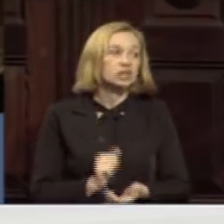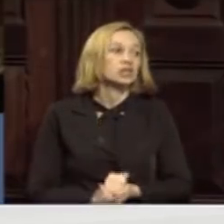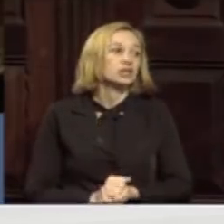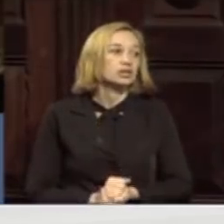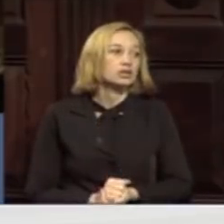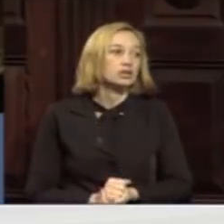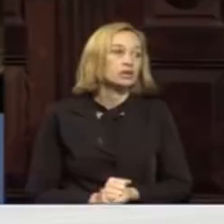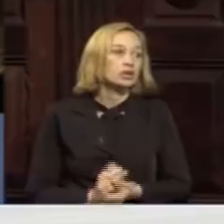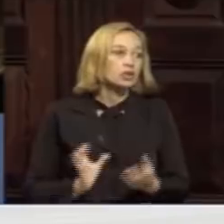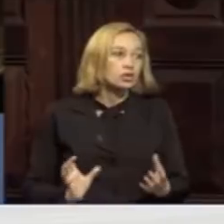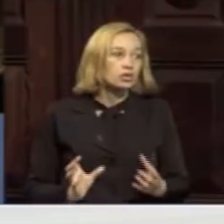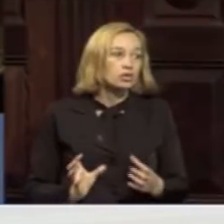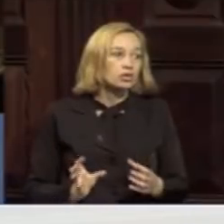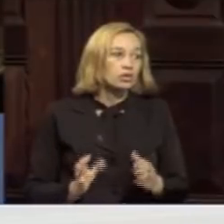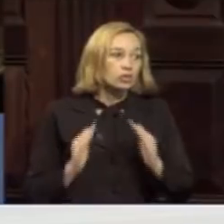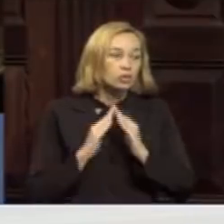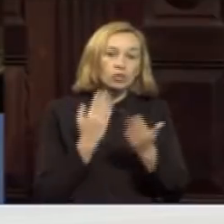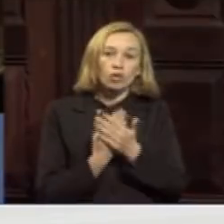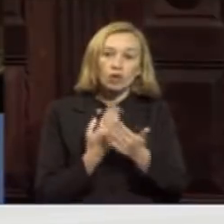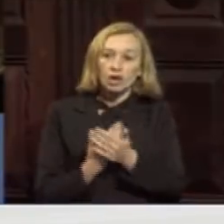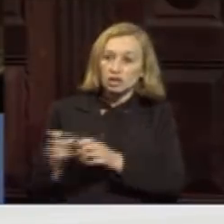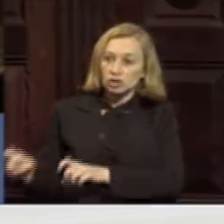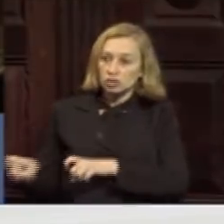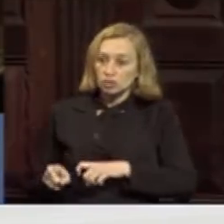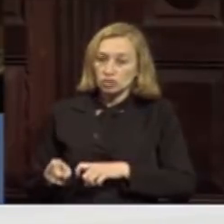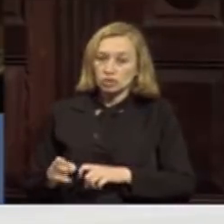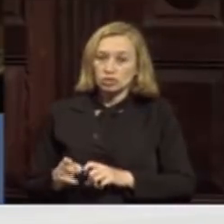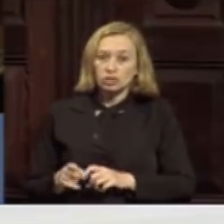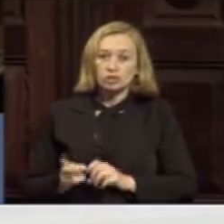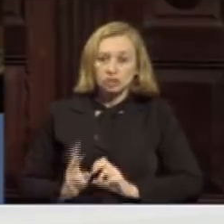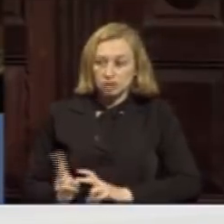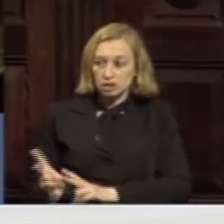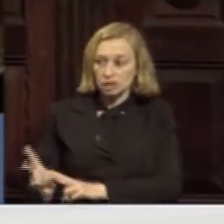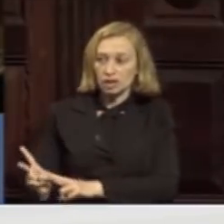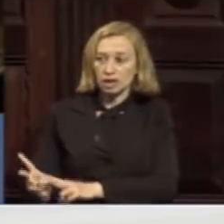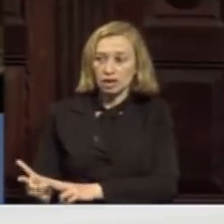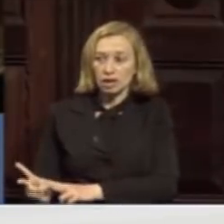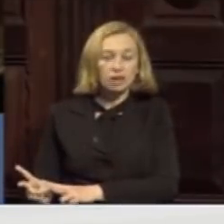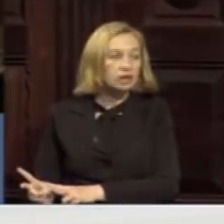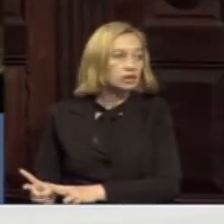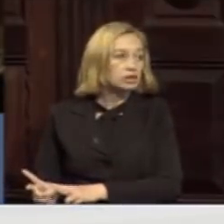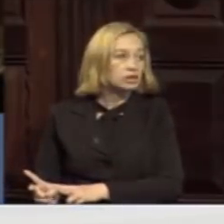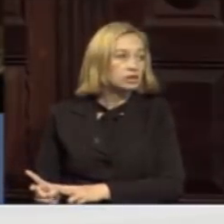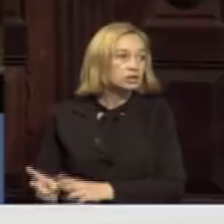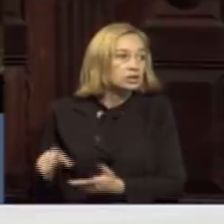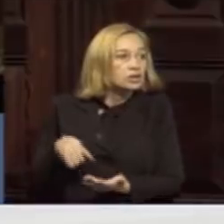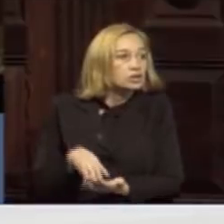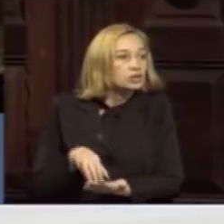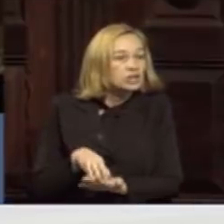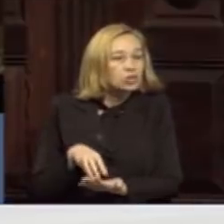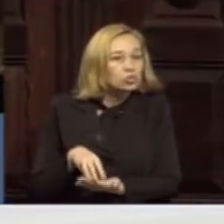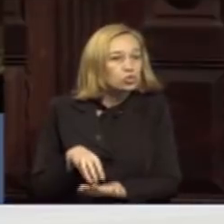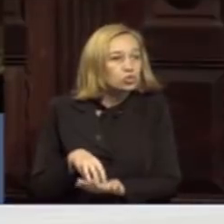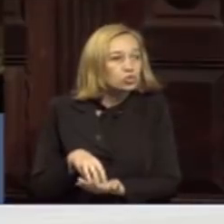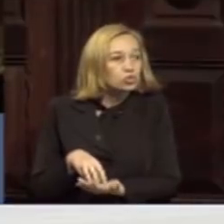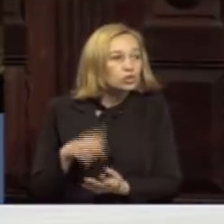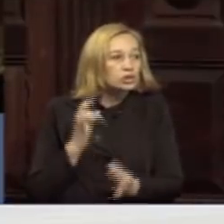da incorporação de um colégio agrícola, que seguirá sendo um colégio agrícola, inclusive vinculado ao Centro